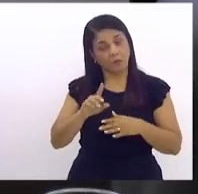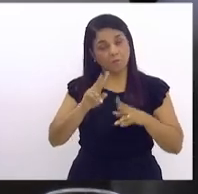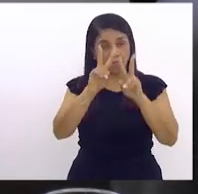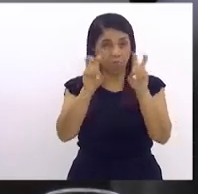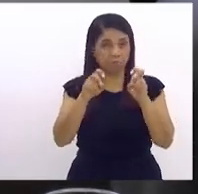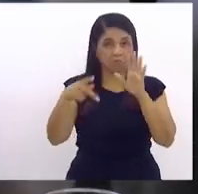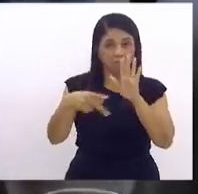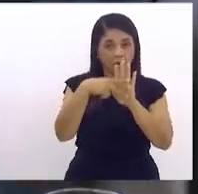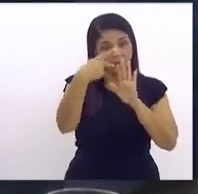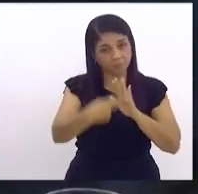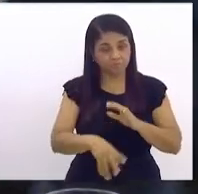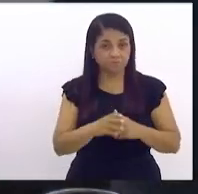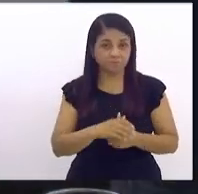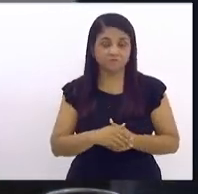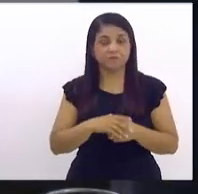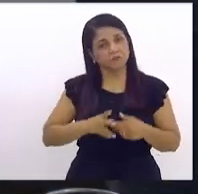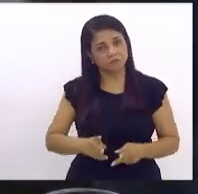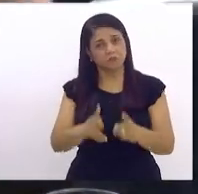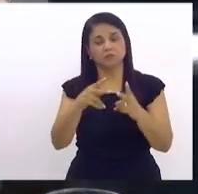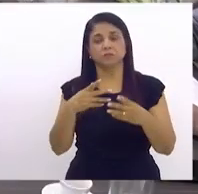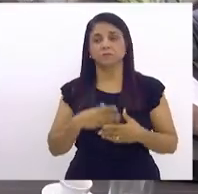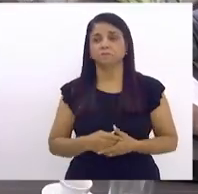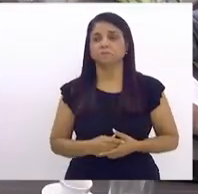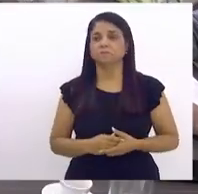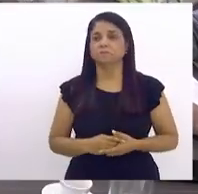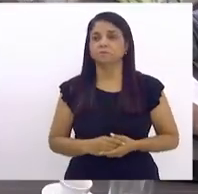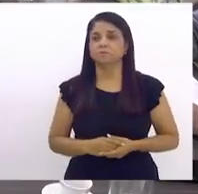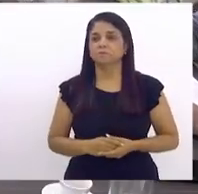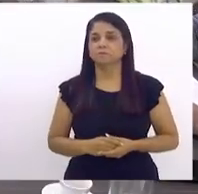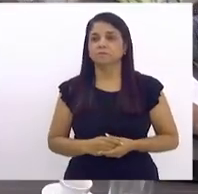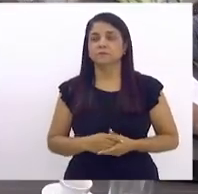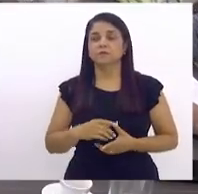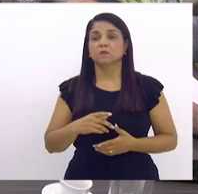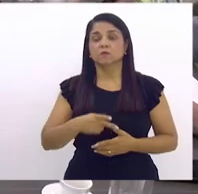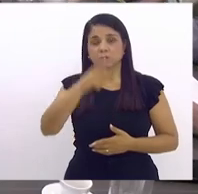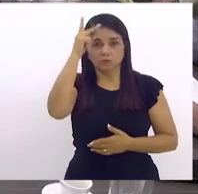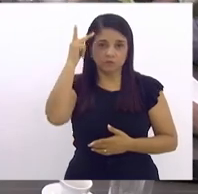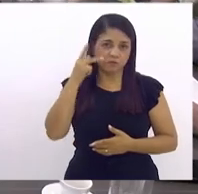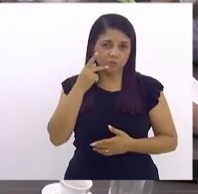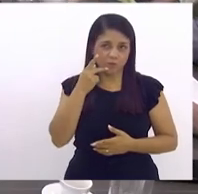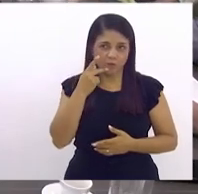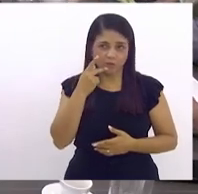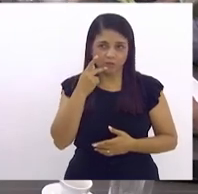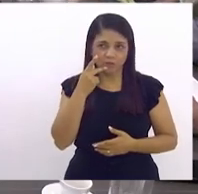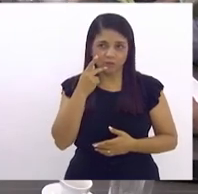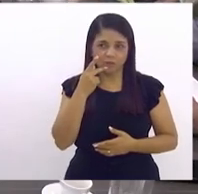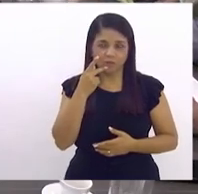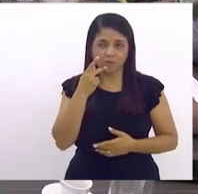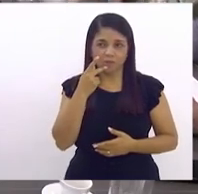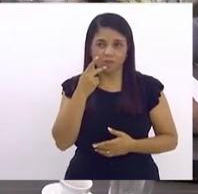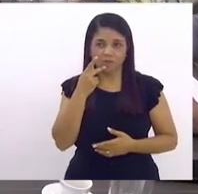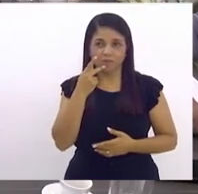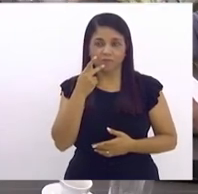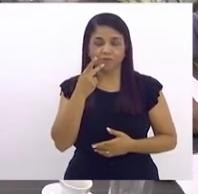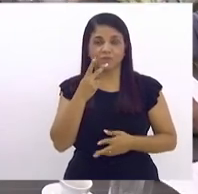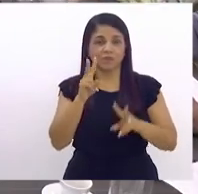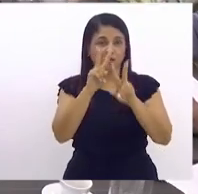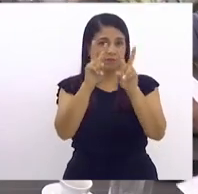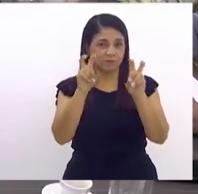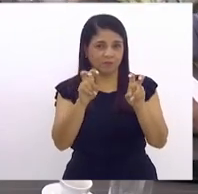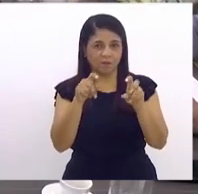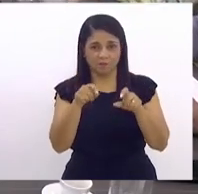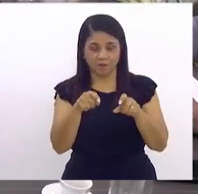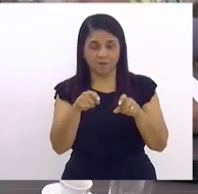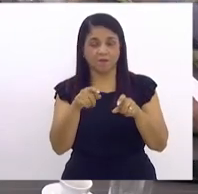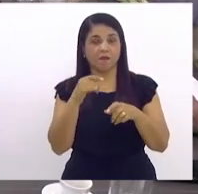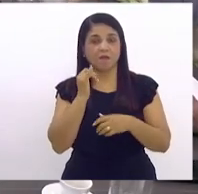matéria. Mas vamos em frente, presidente. Deputado Luiz Paulo, Vossa Excelência, que é o especialista na matéria, designar Vossa